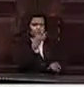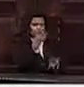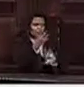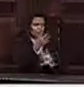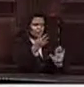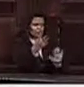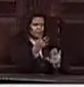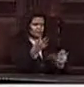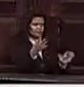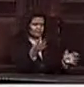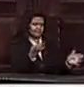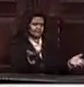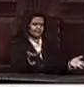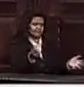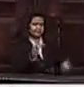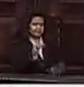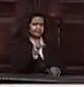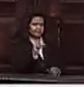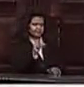nenhum